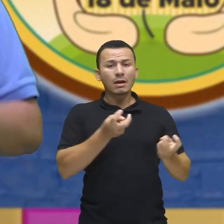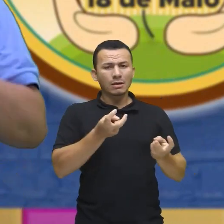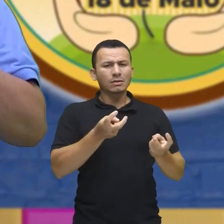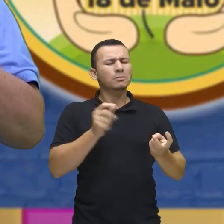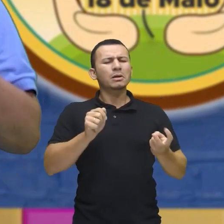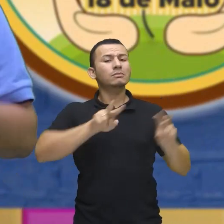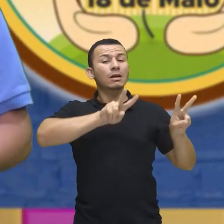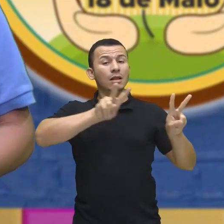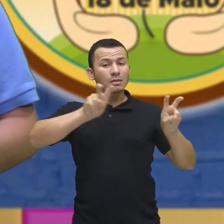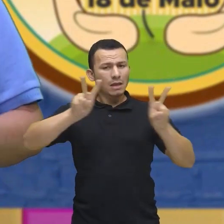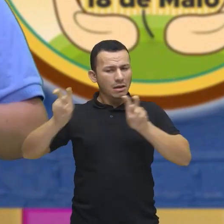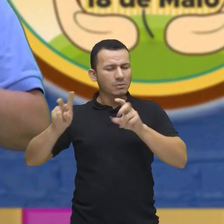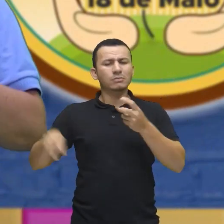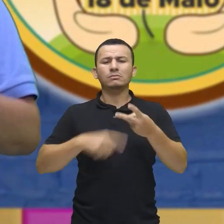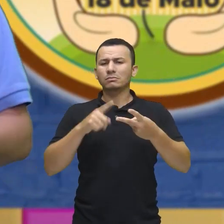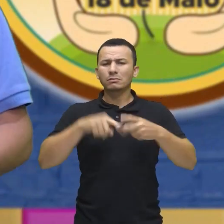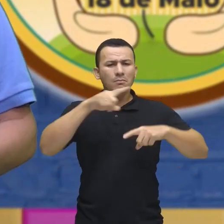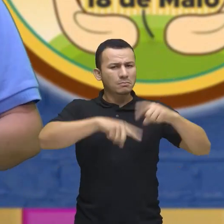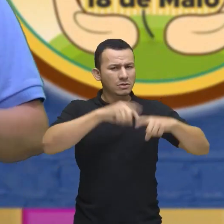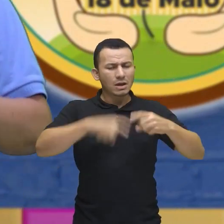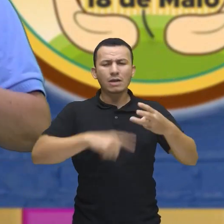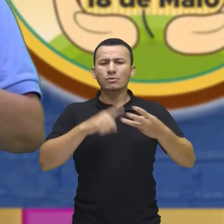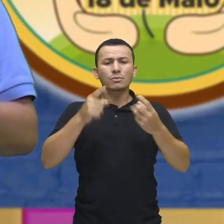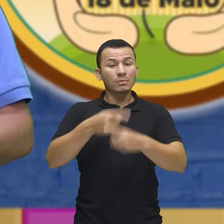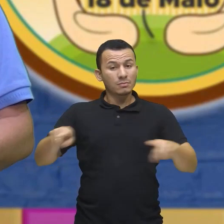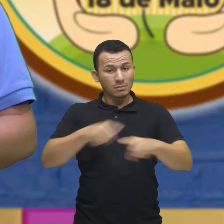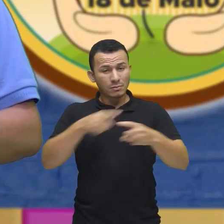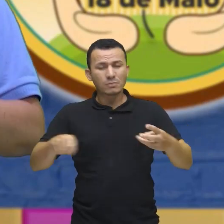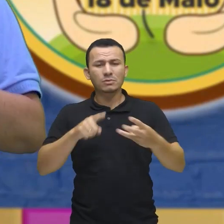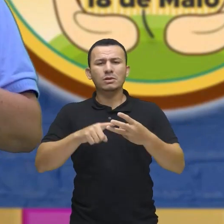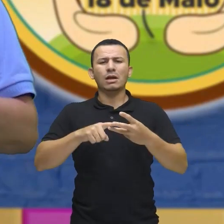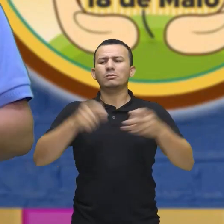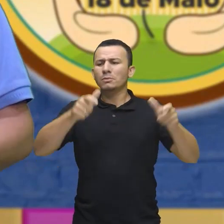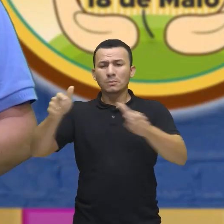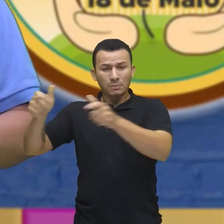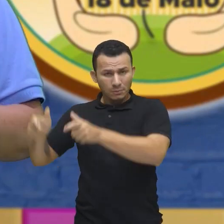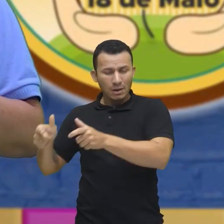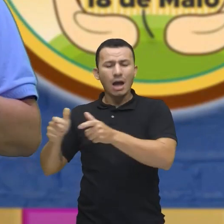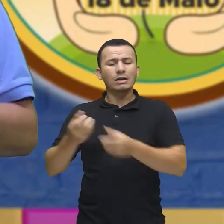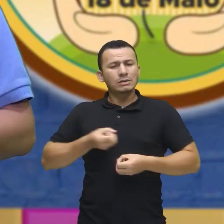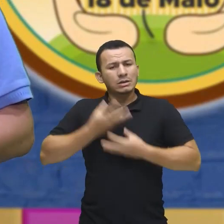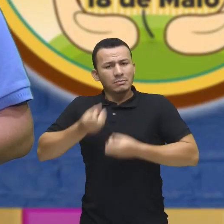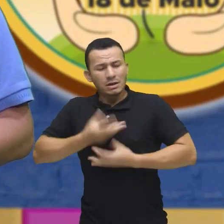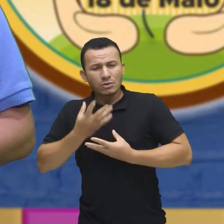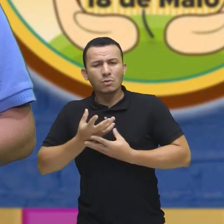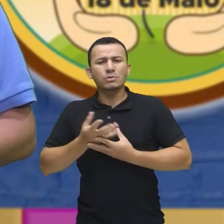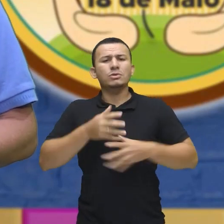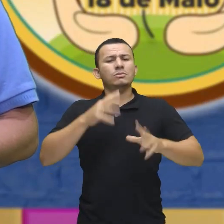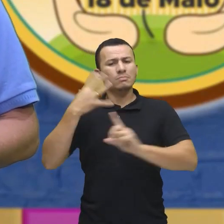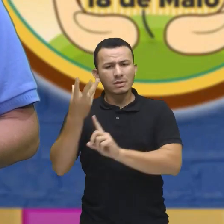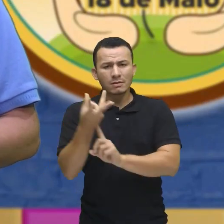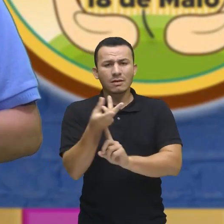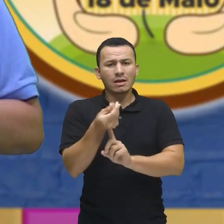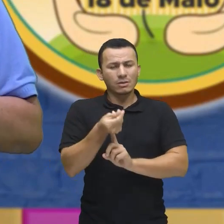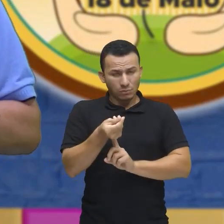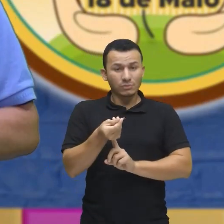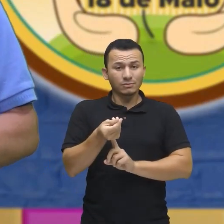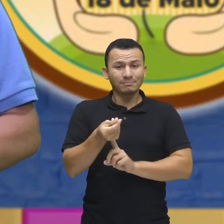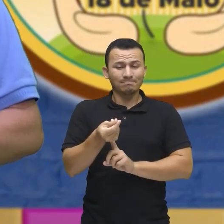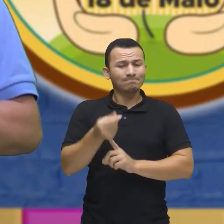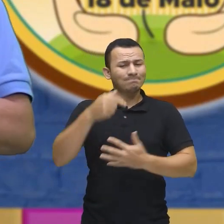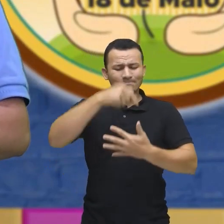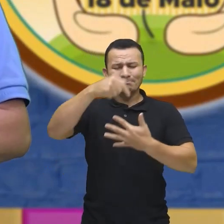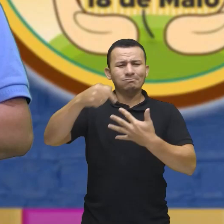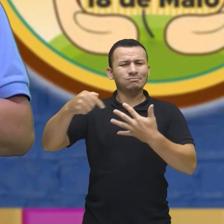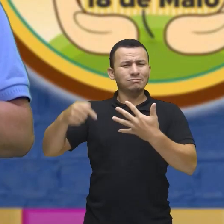coisas, objetos, música, cenário, expressões, manifestações artísticas de